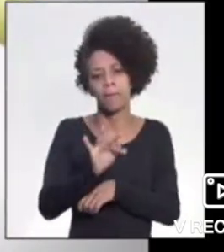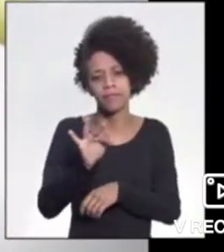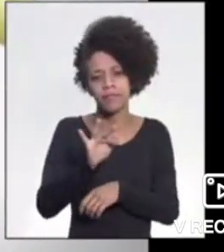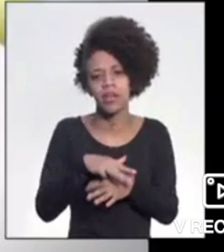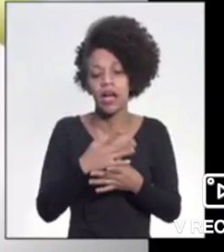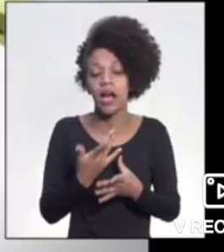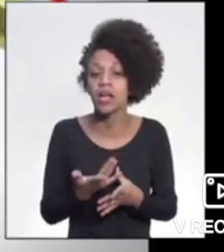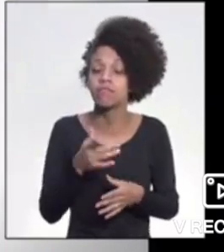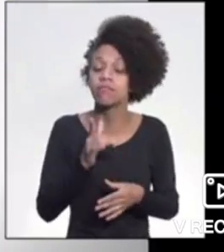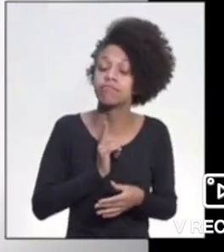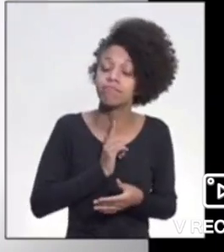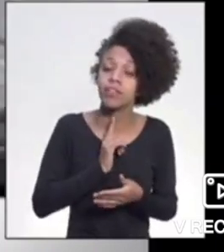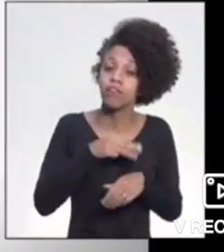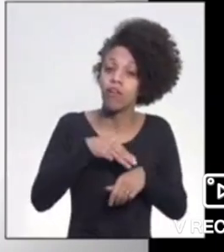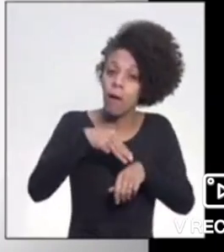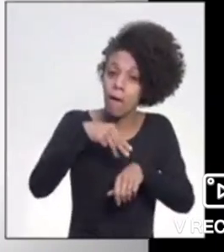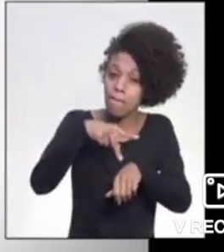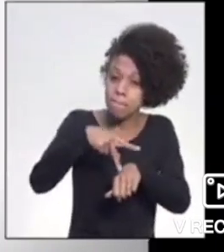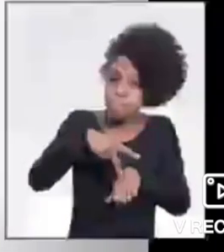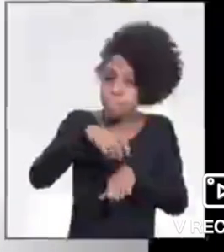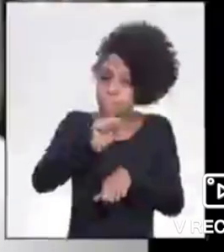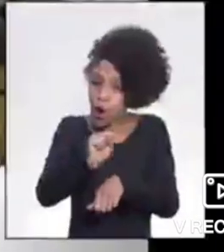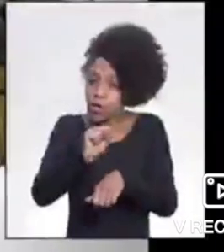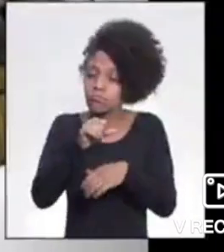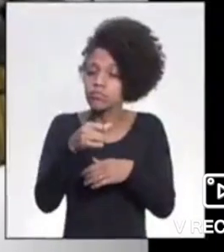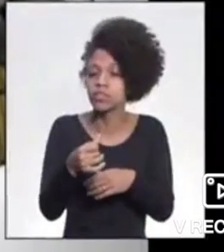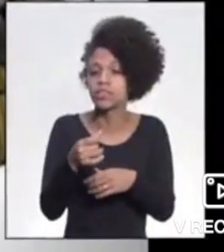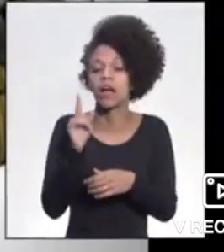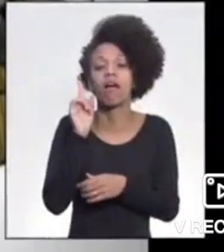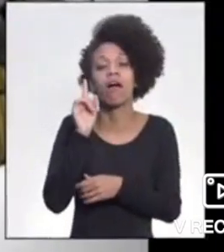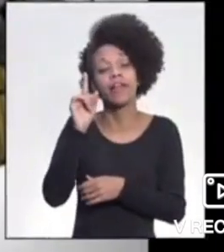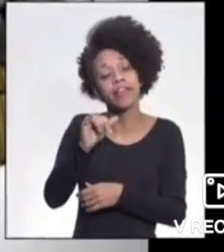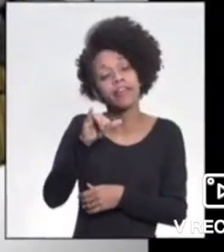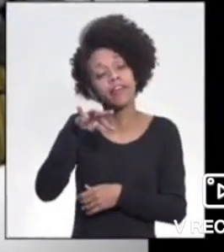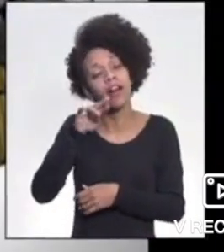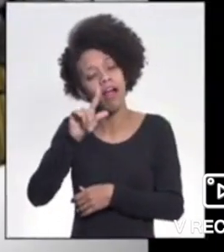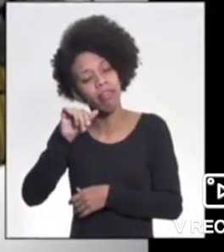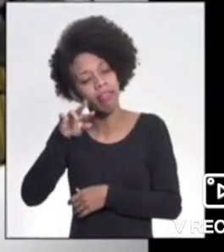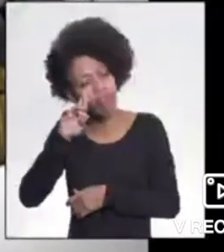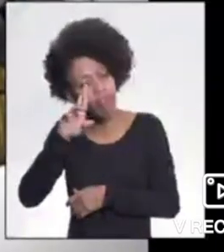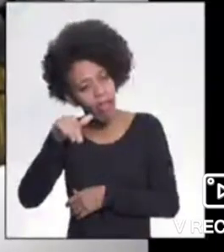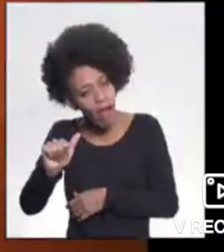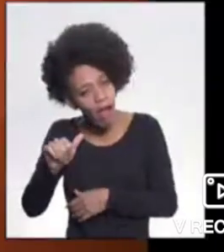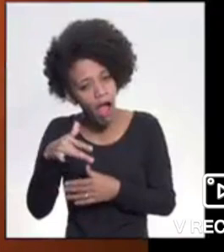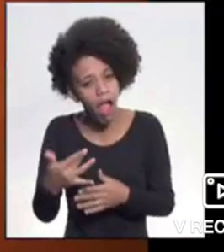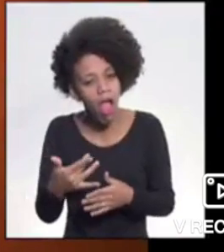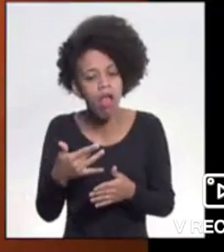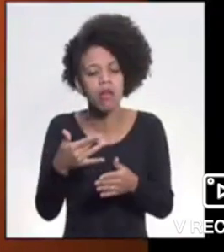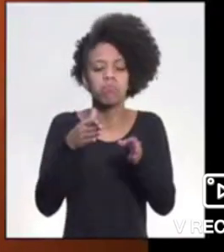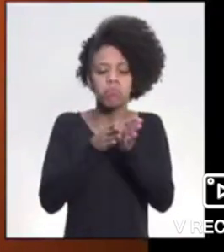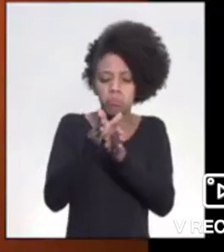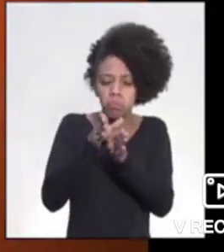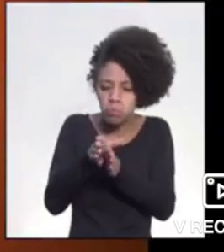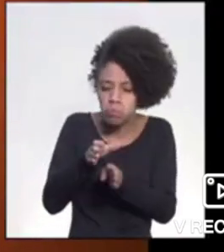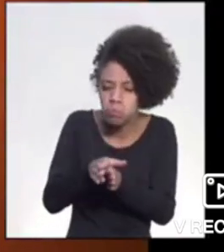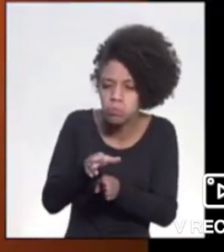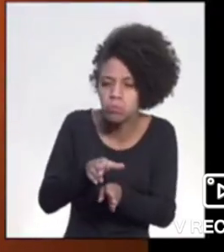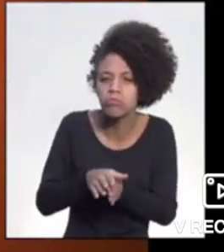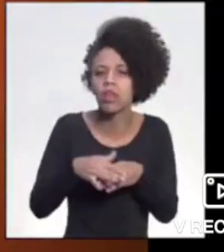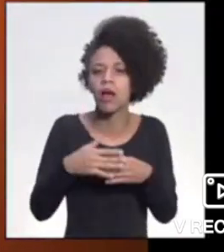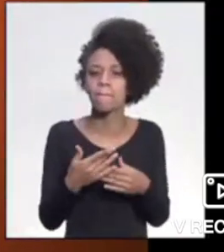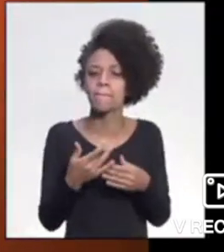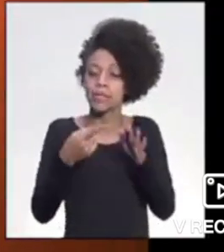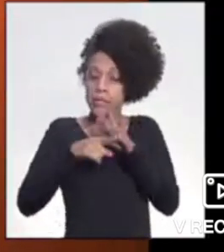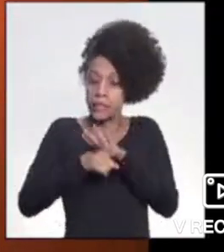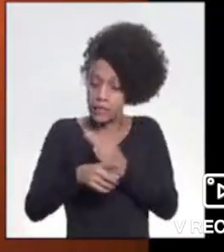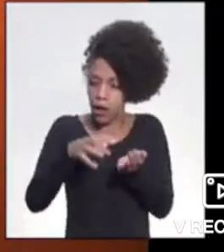bolsa para fazer uma pós-graduação na Universidade de Cambridge, na Inglaterra, onde passou a ser orientado por Thomson. No entanto, antes de se aprofundar no modelo